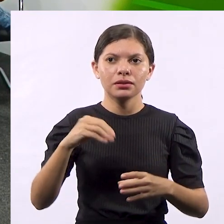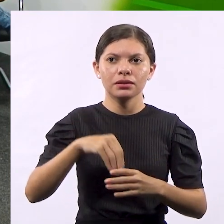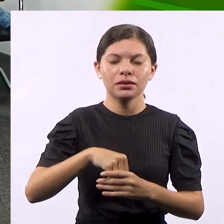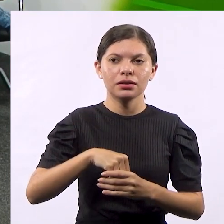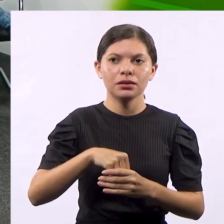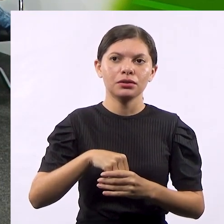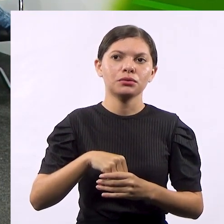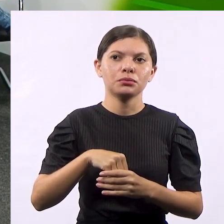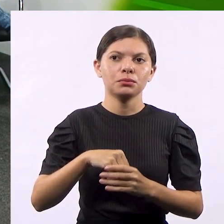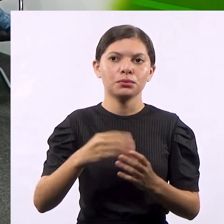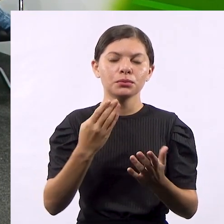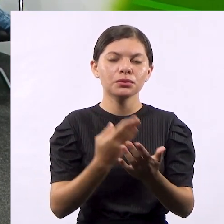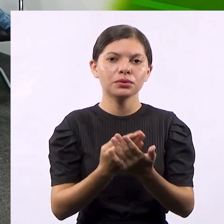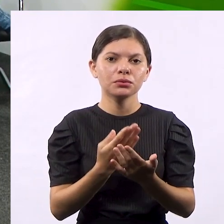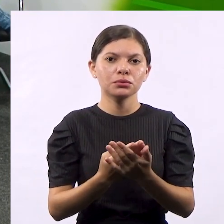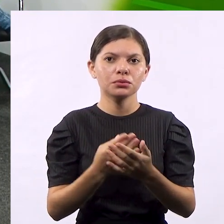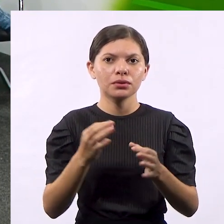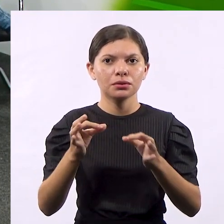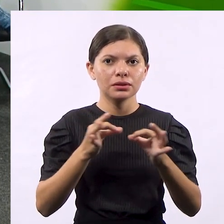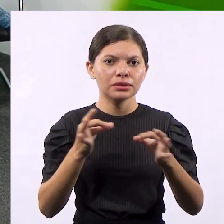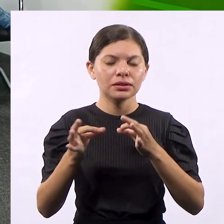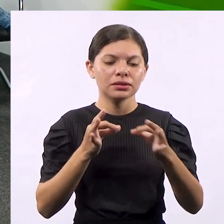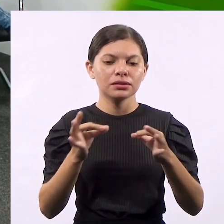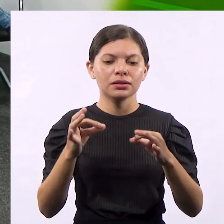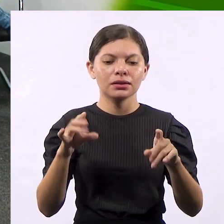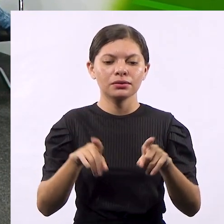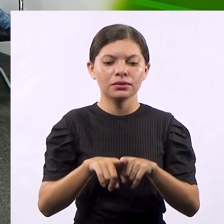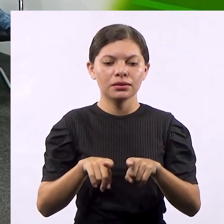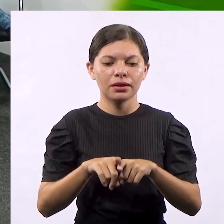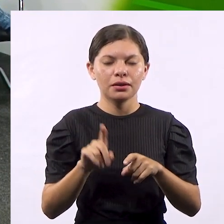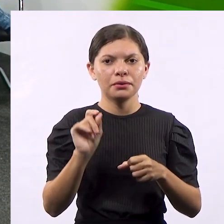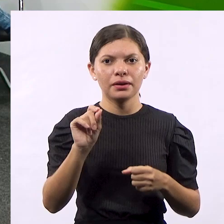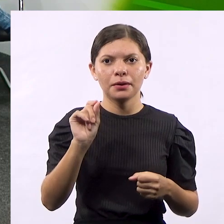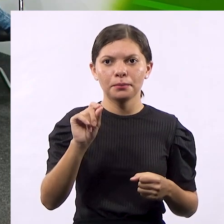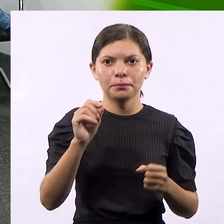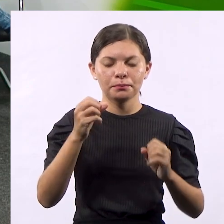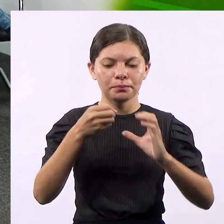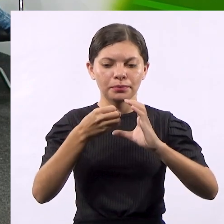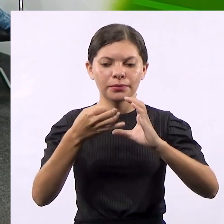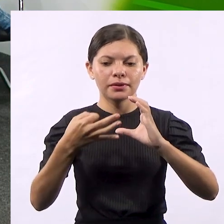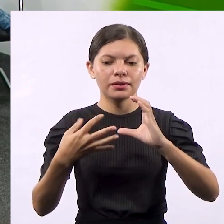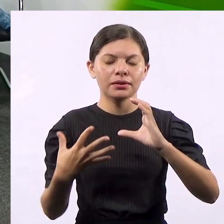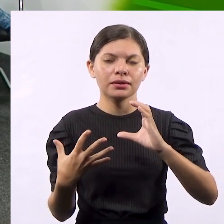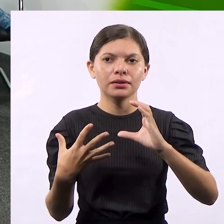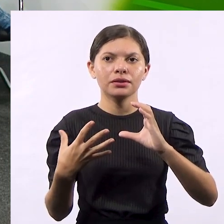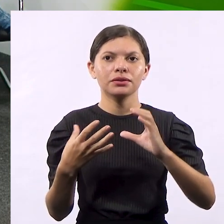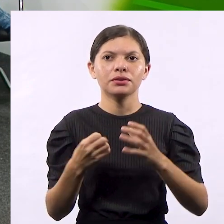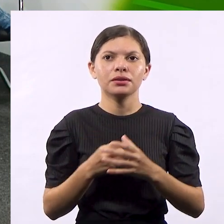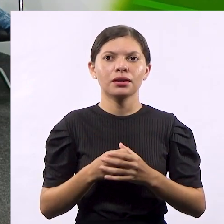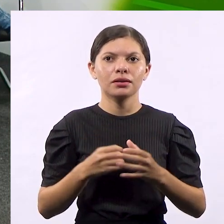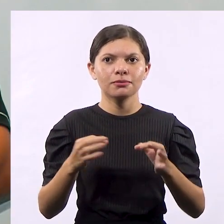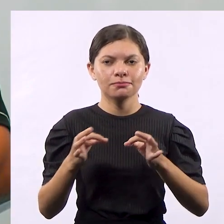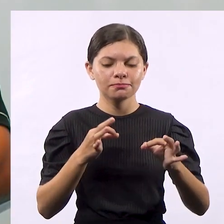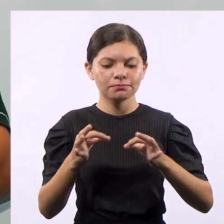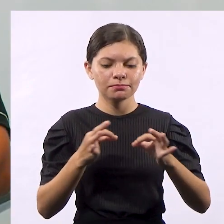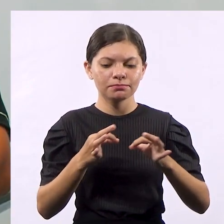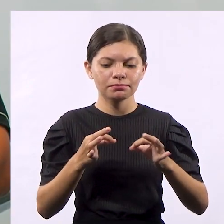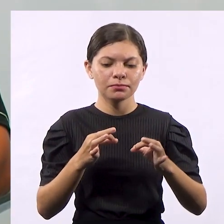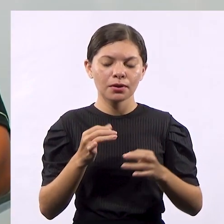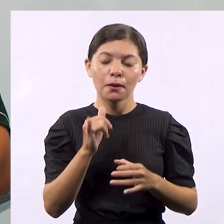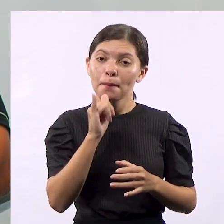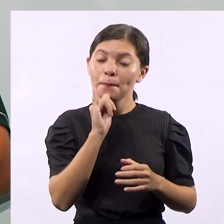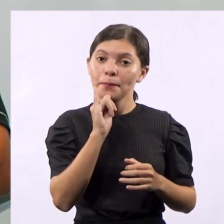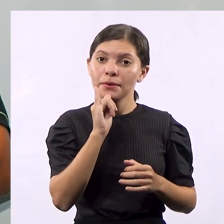né? Dentro do estudo a respeito das organizações, nós temos características organizacionais,